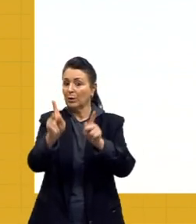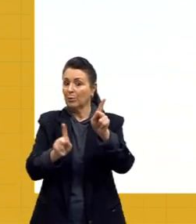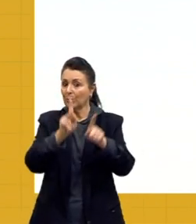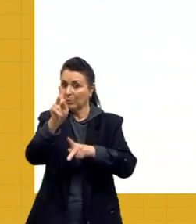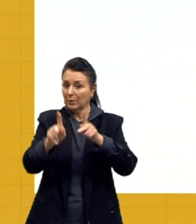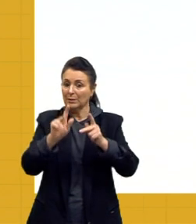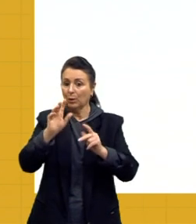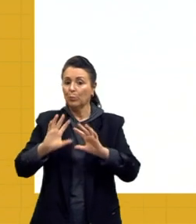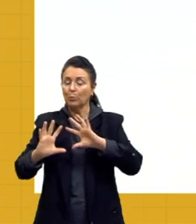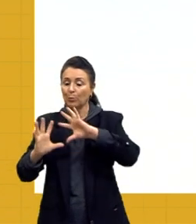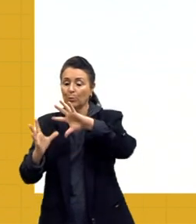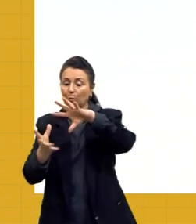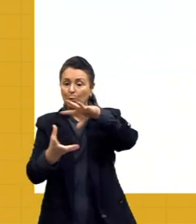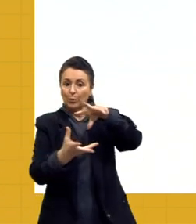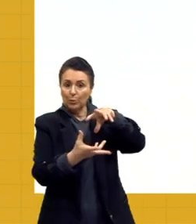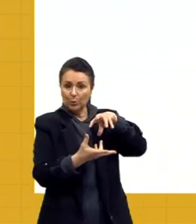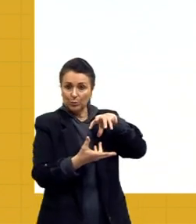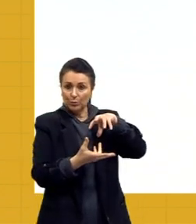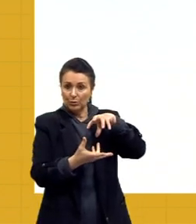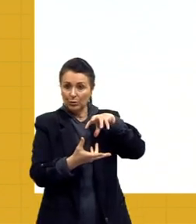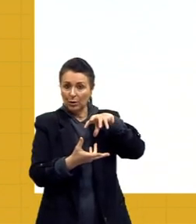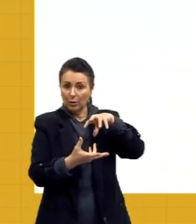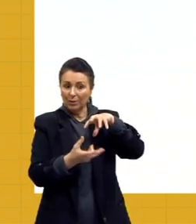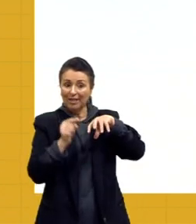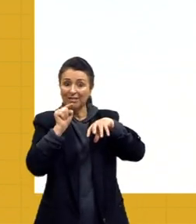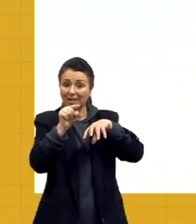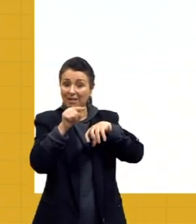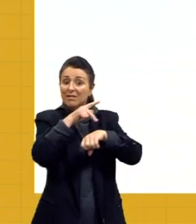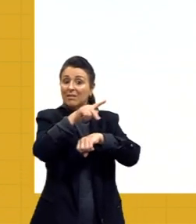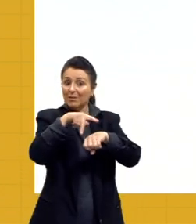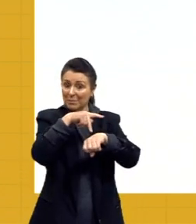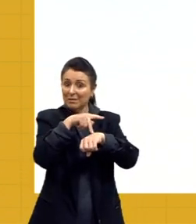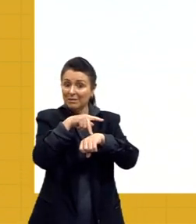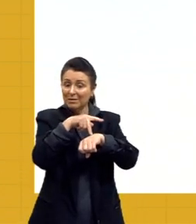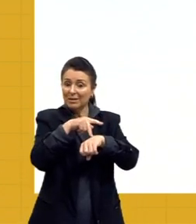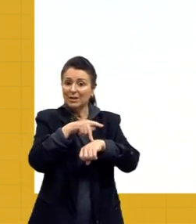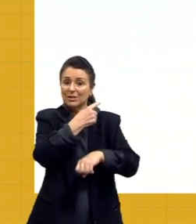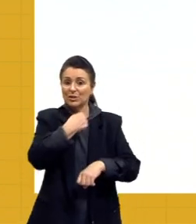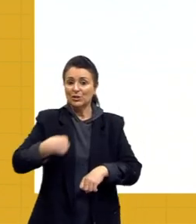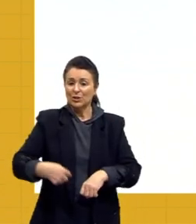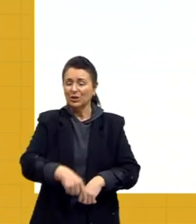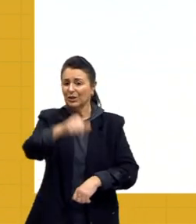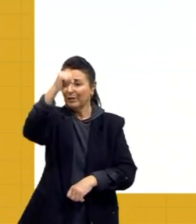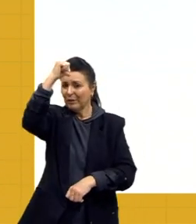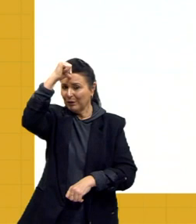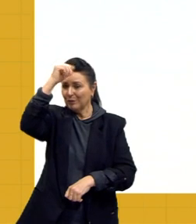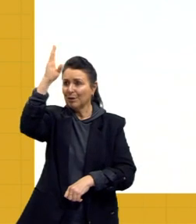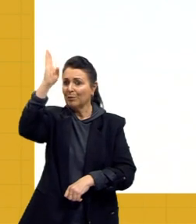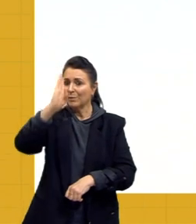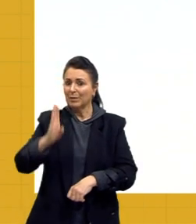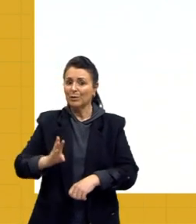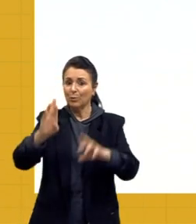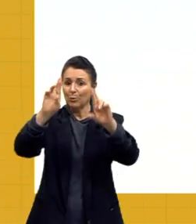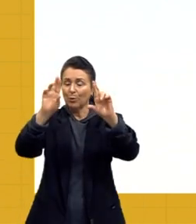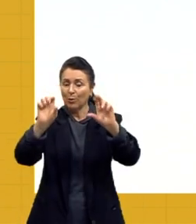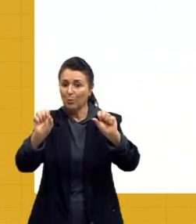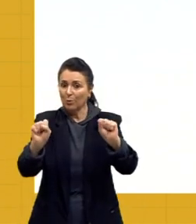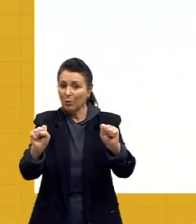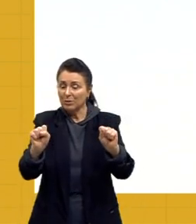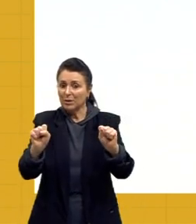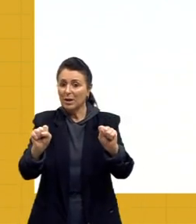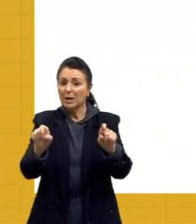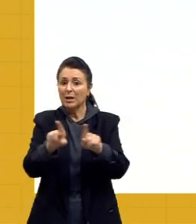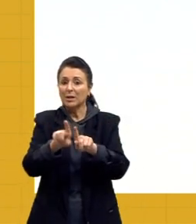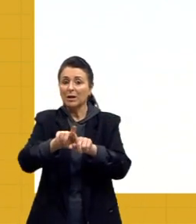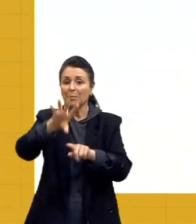mundial tá nesse países aí tá China índia não é Brasil Rússia e